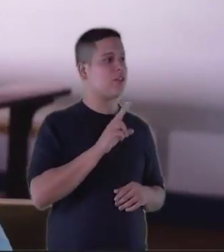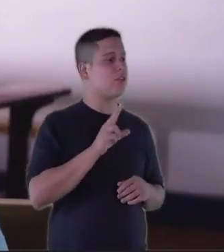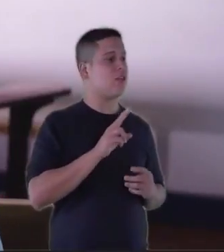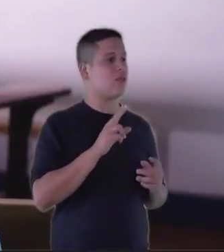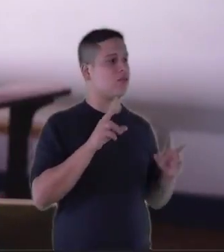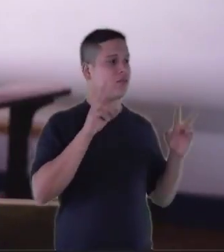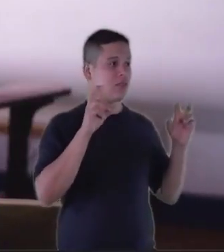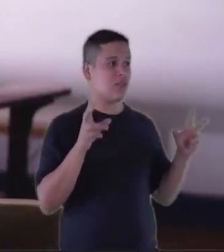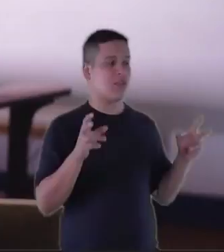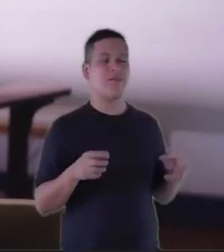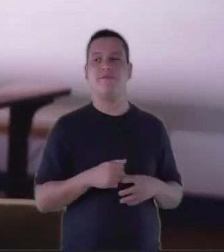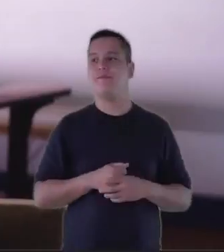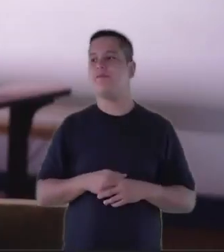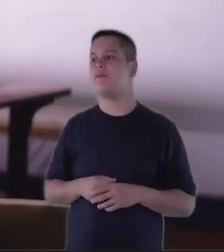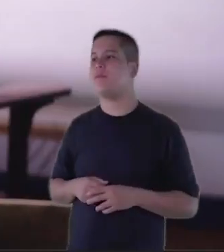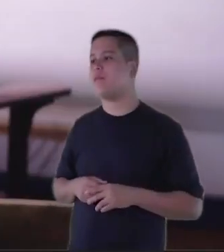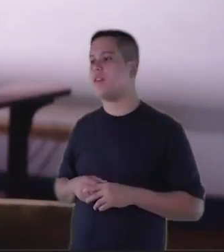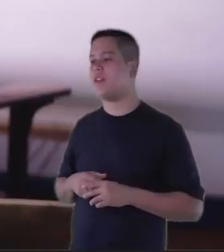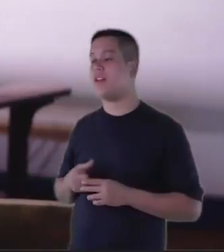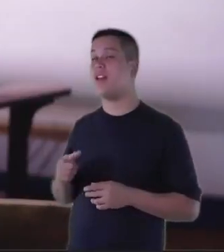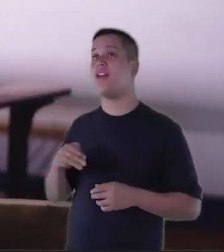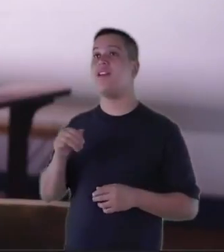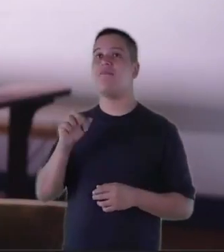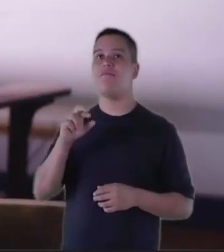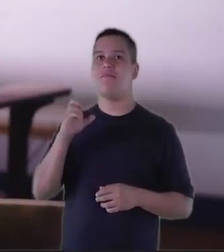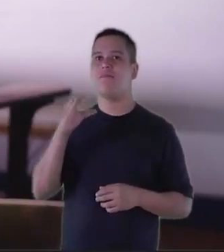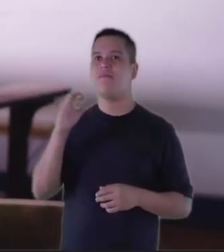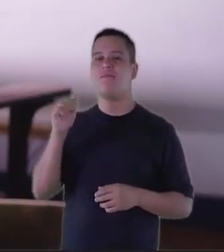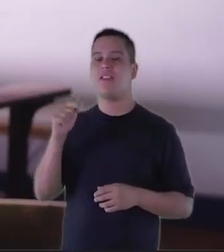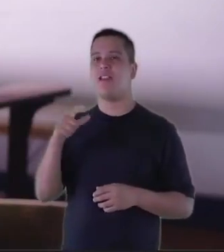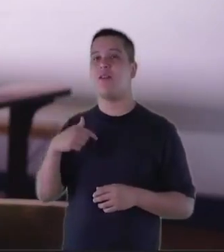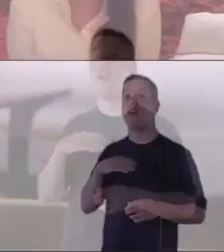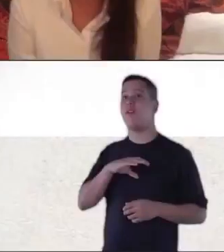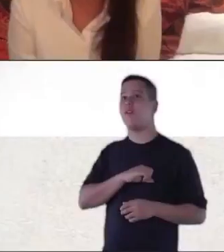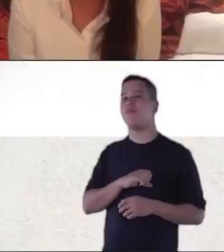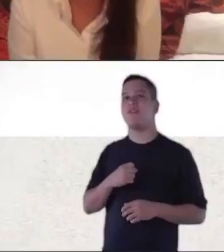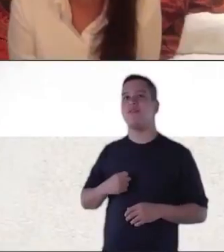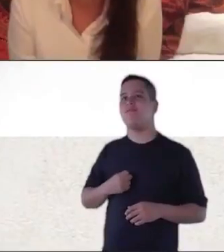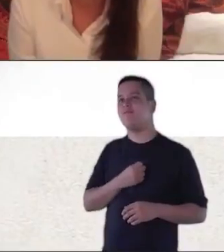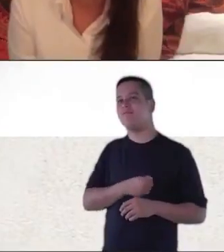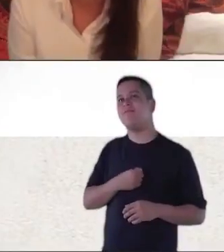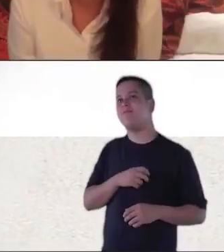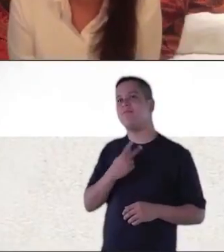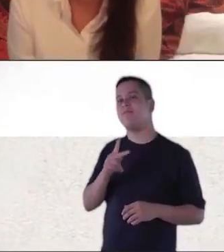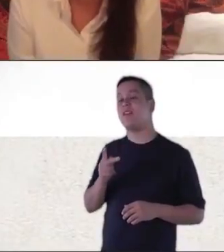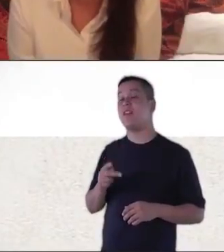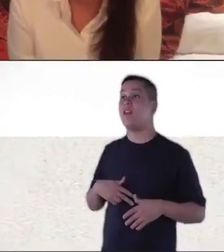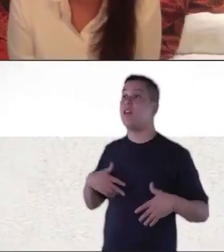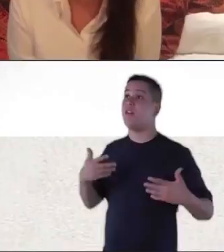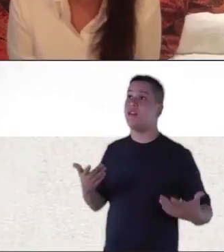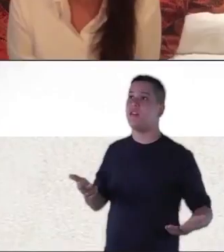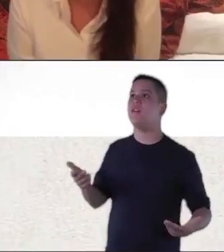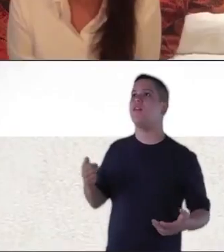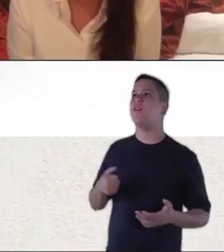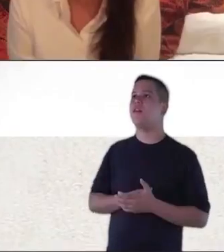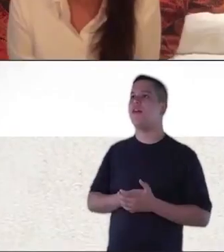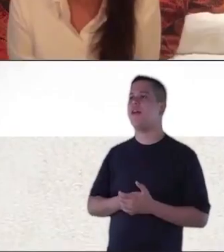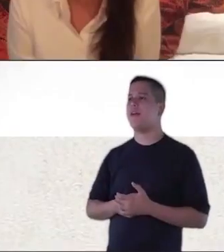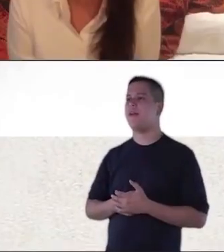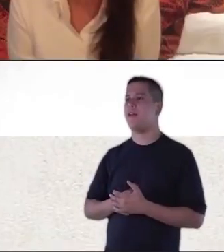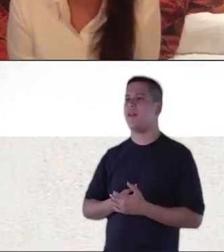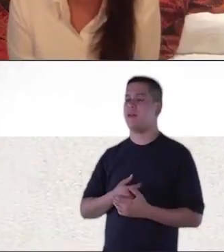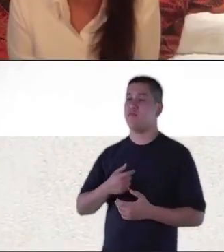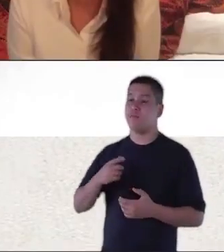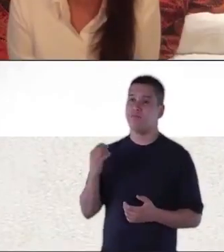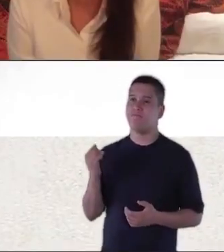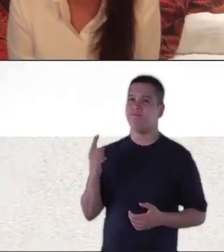nisso, né? né? Marçal, amo. E, Saudade do Marçal. aliás, assim, a minha grande influência,